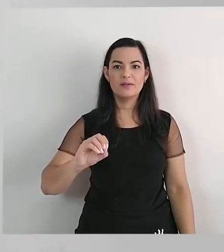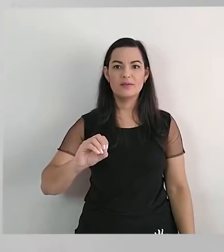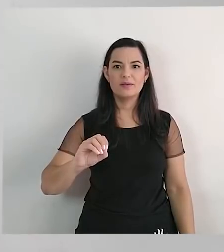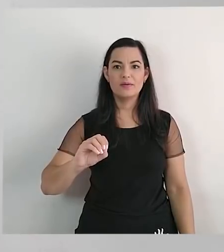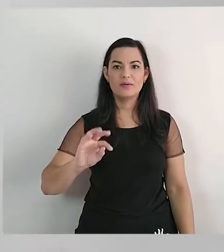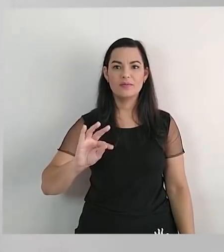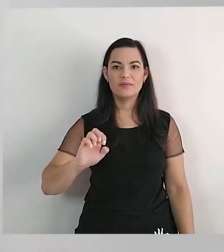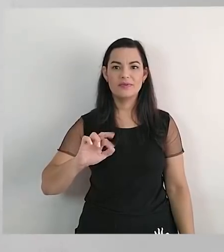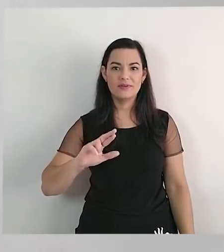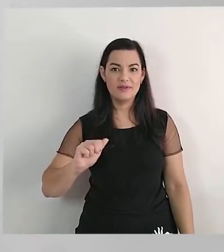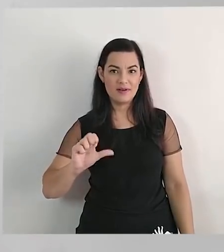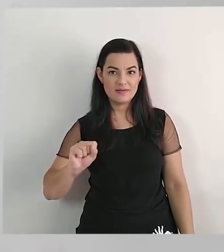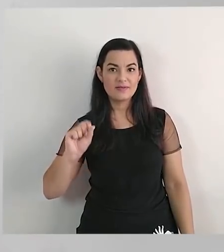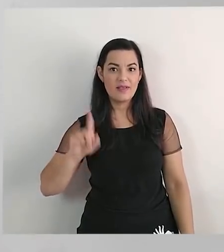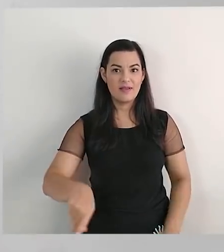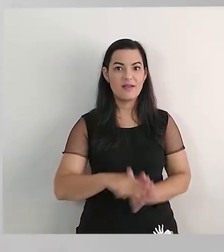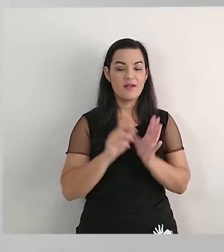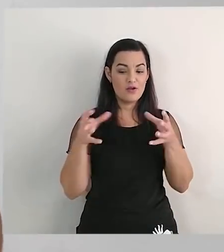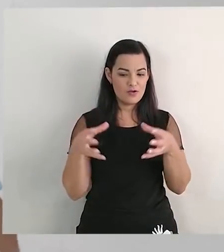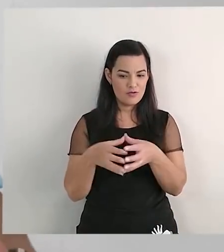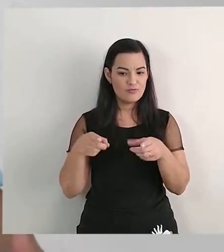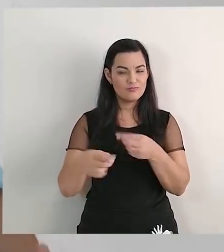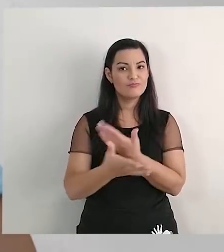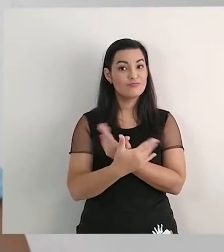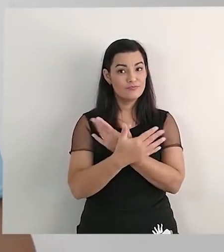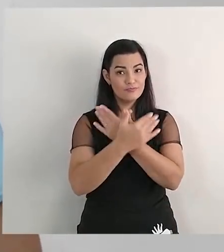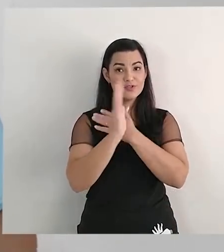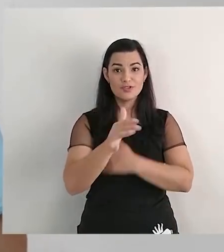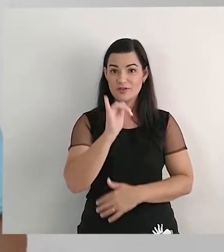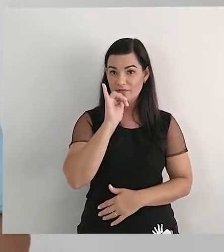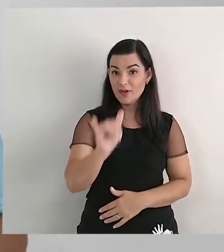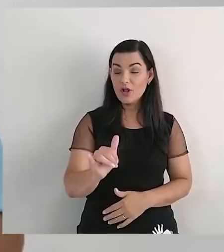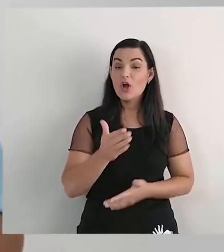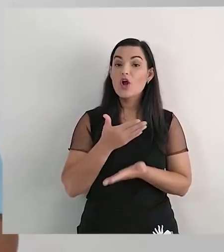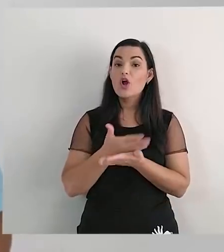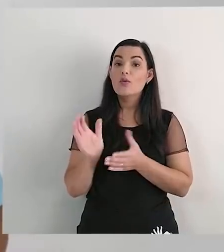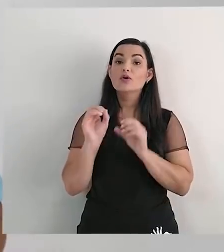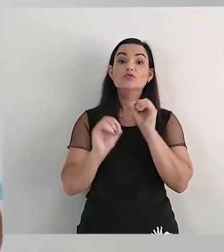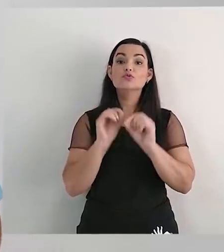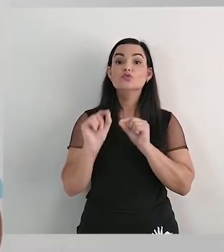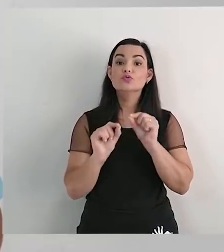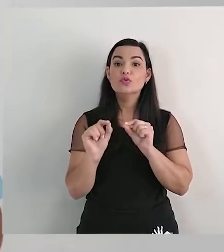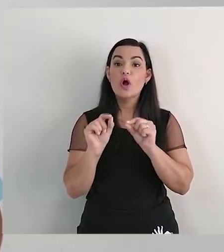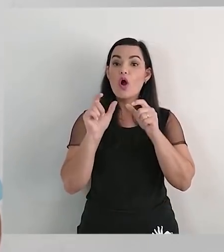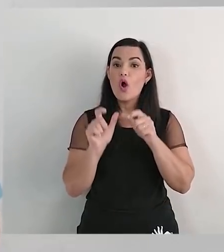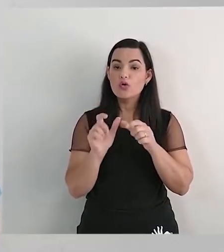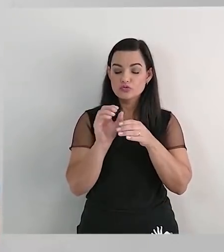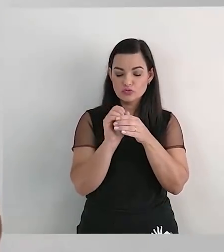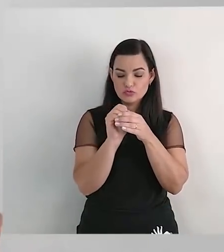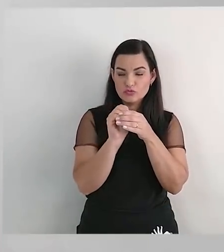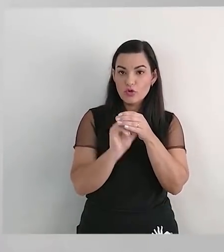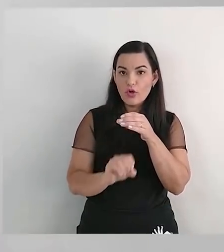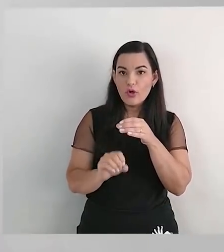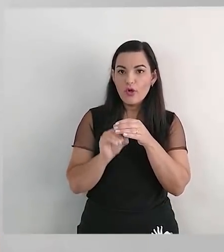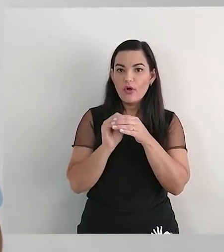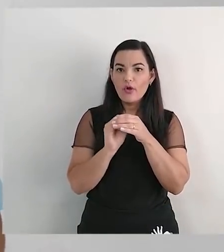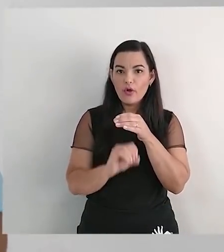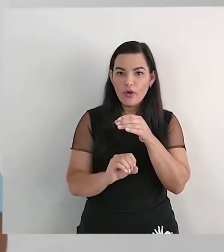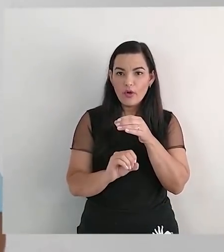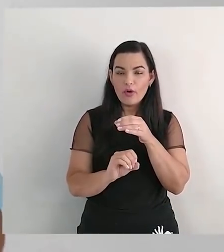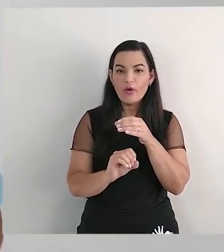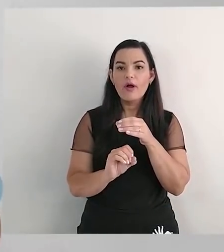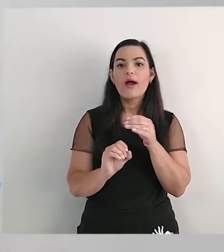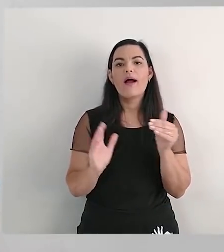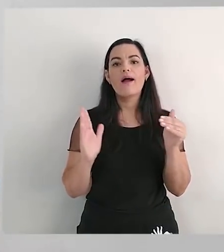contei. Então, esse ciclo vai desde o ovo até a fase adulta, passando